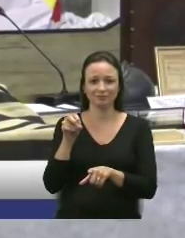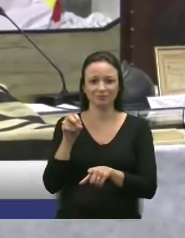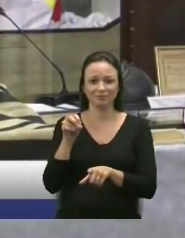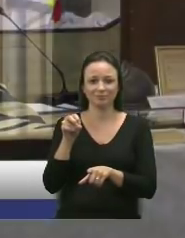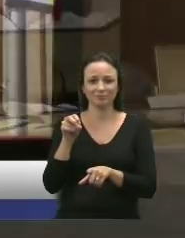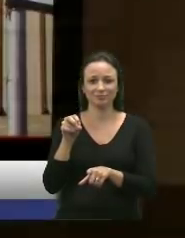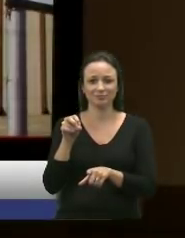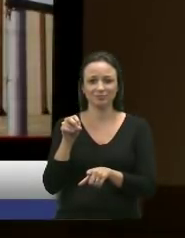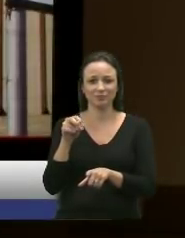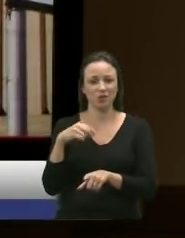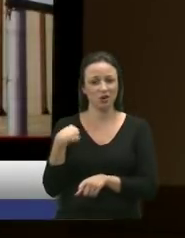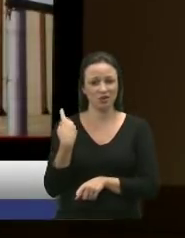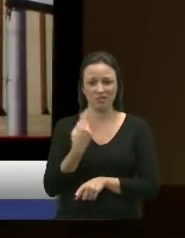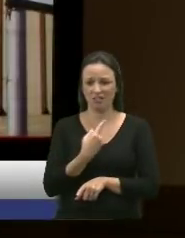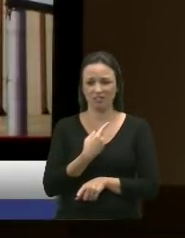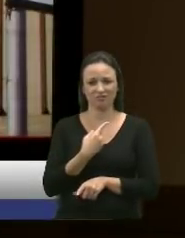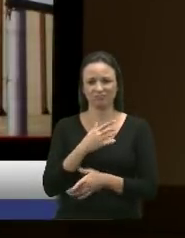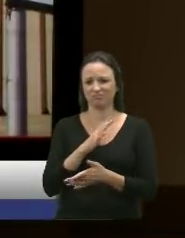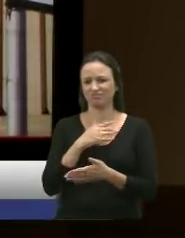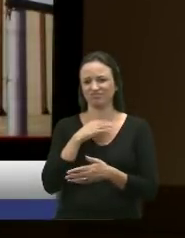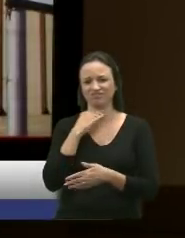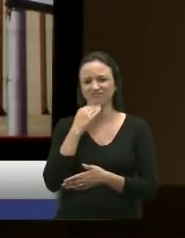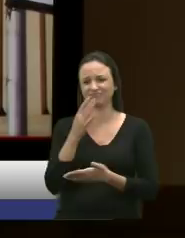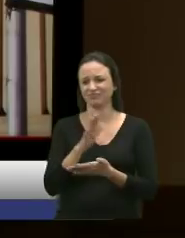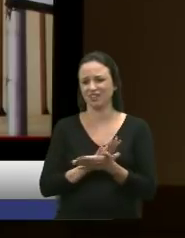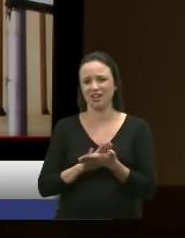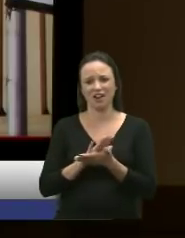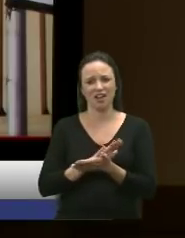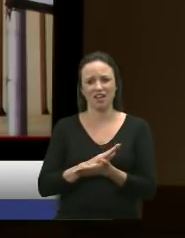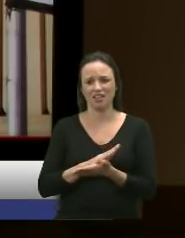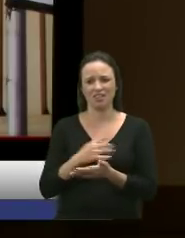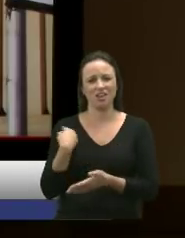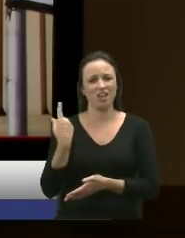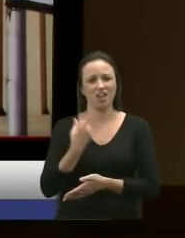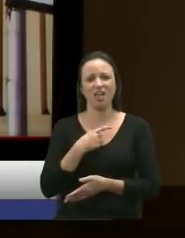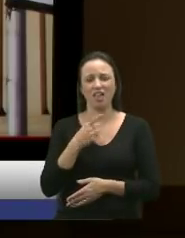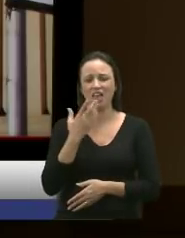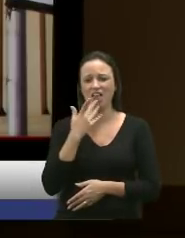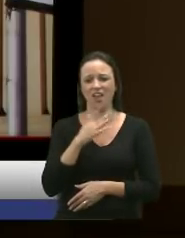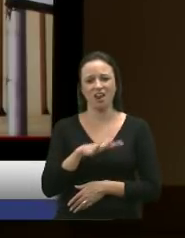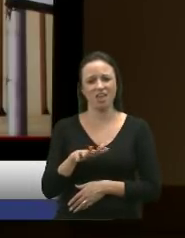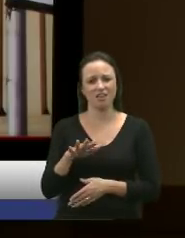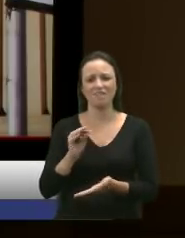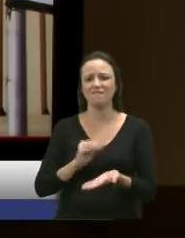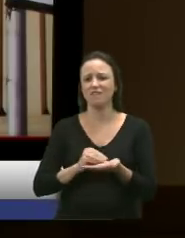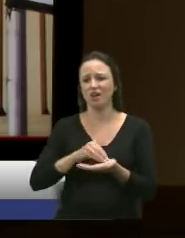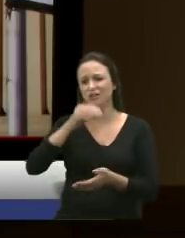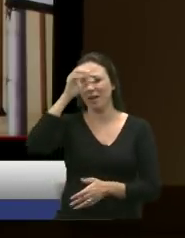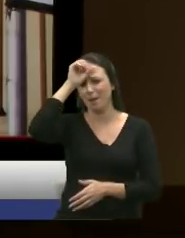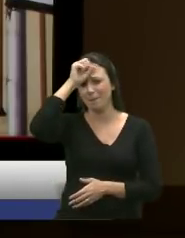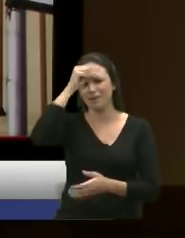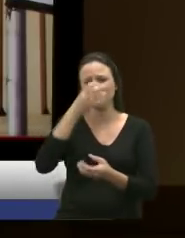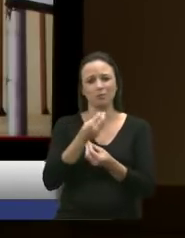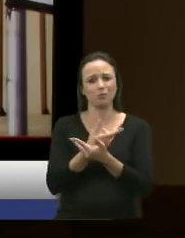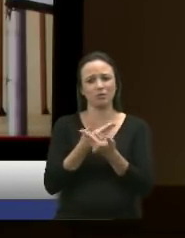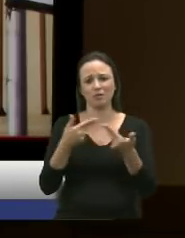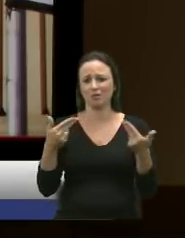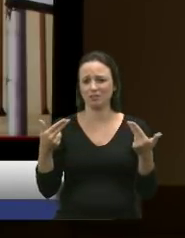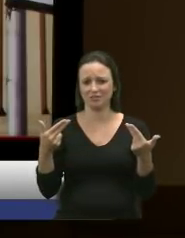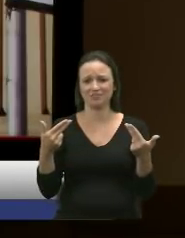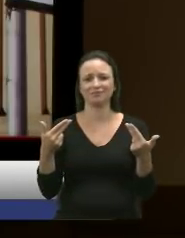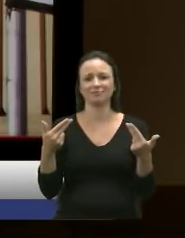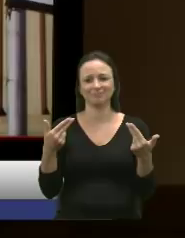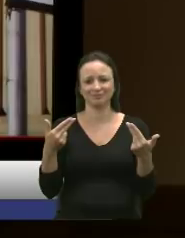a gente não é nada. A gente não passa de criança. A gente tem muito que aprender. Mas daí